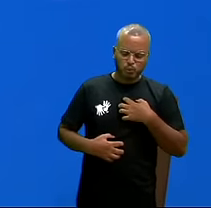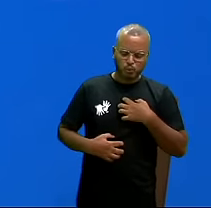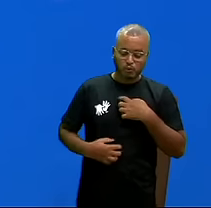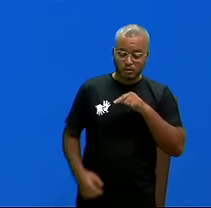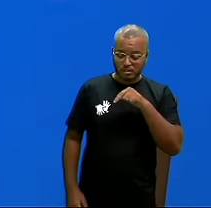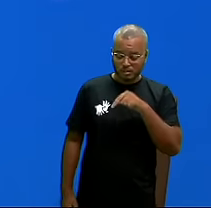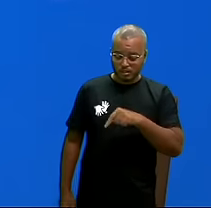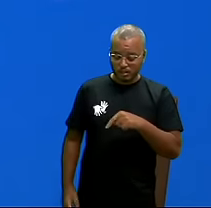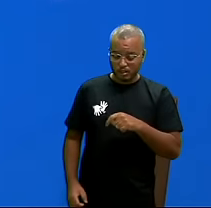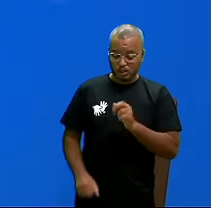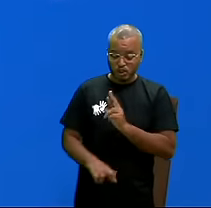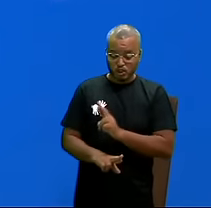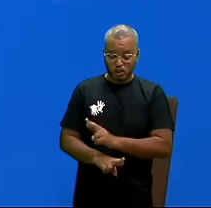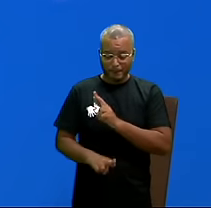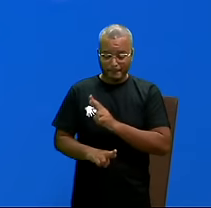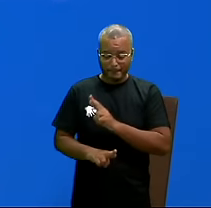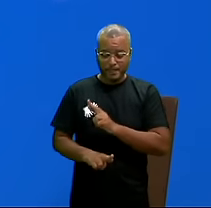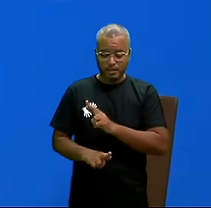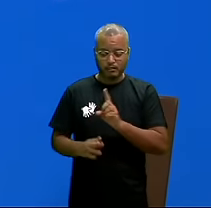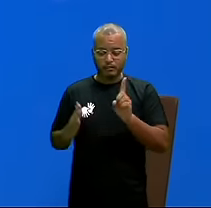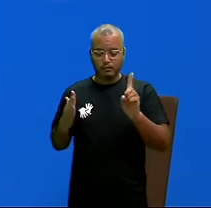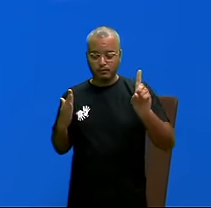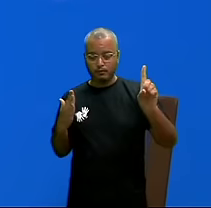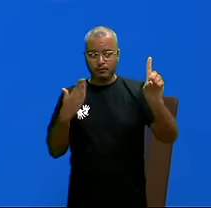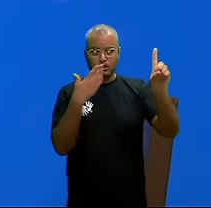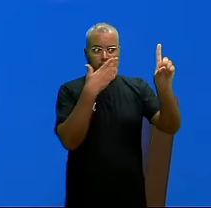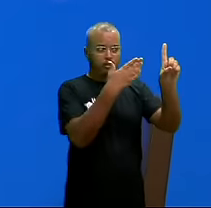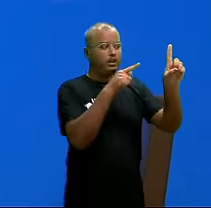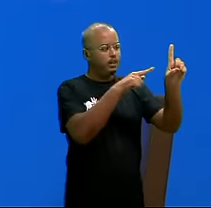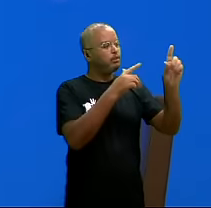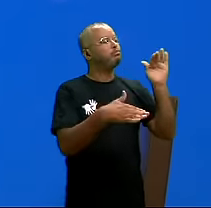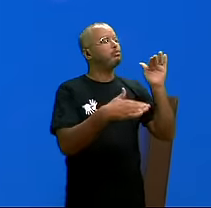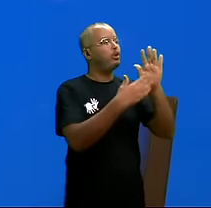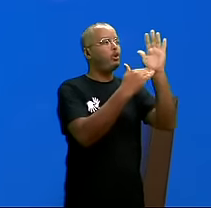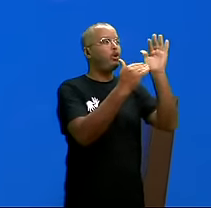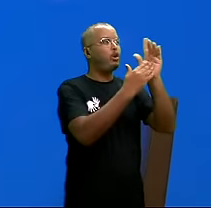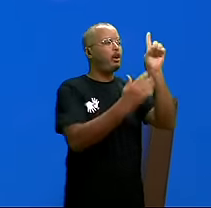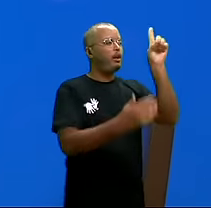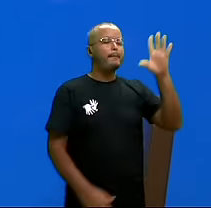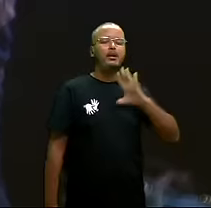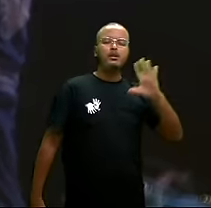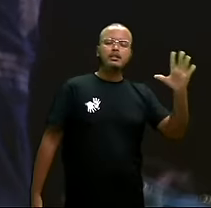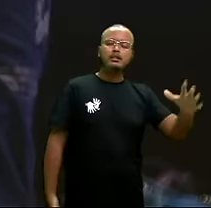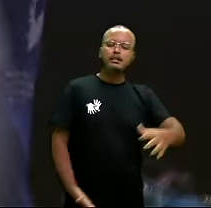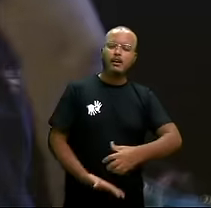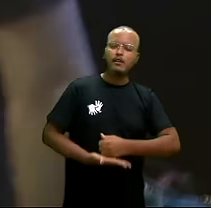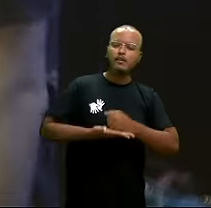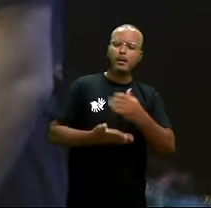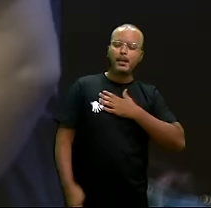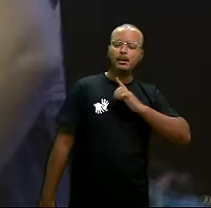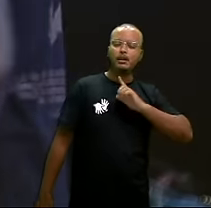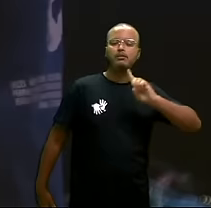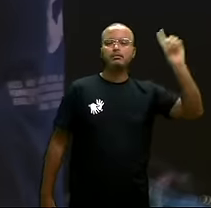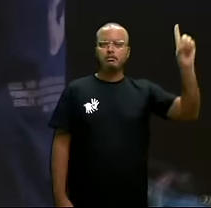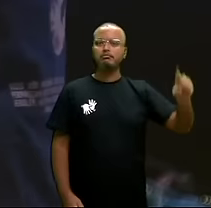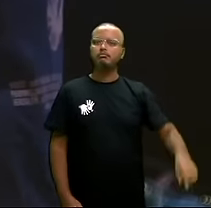Deus, pois ainda o louvarei. Ele é o meu Salvador e o meu Deus. Alguém dá glória a Deus por isso